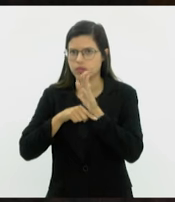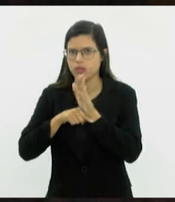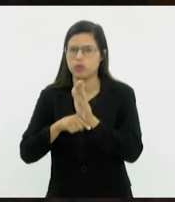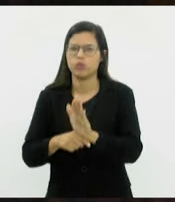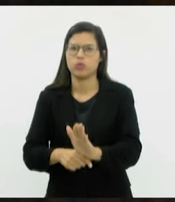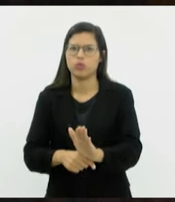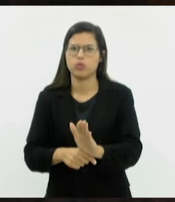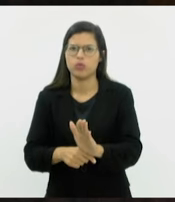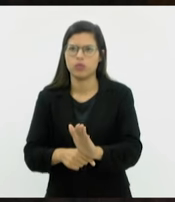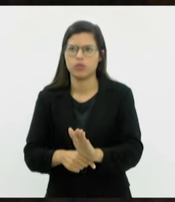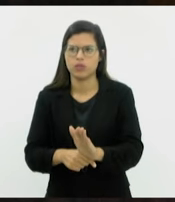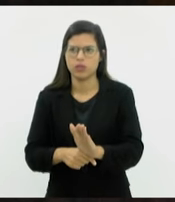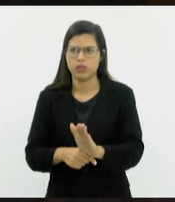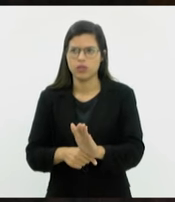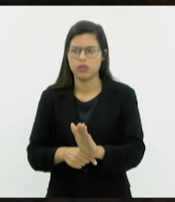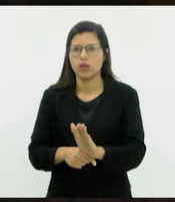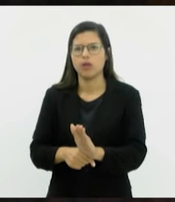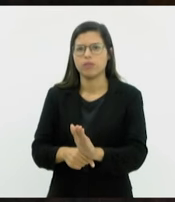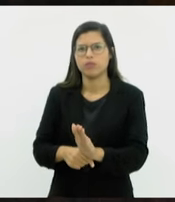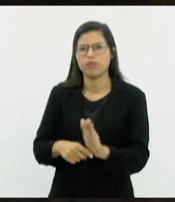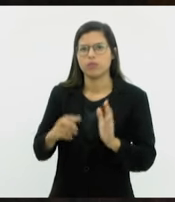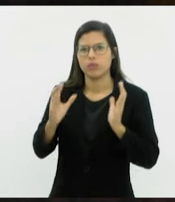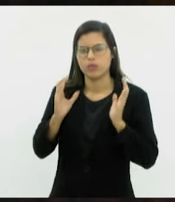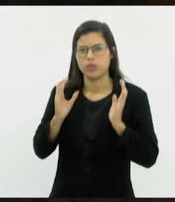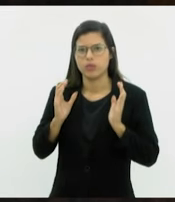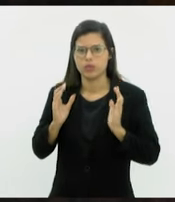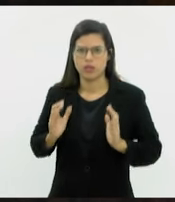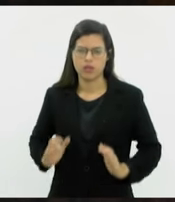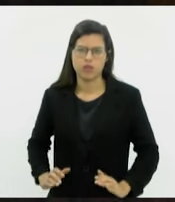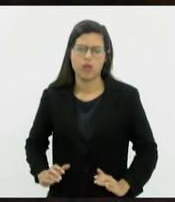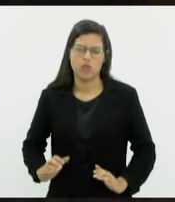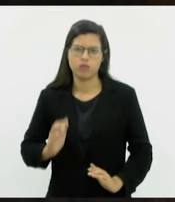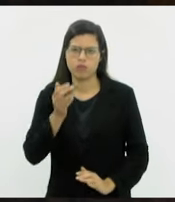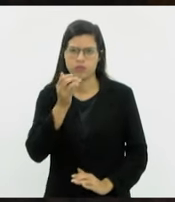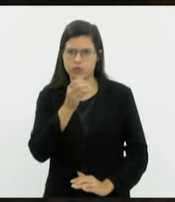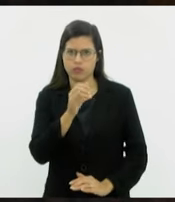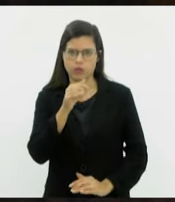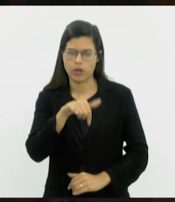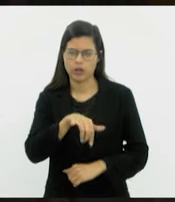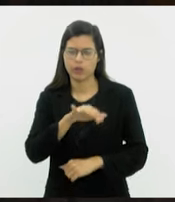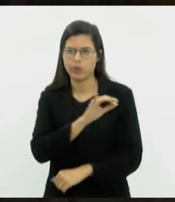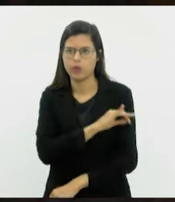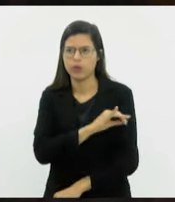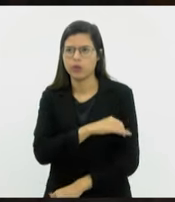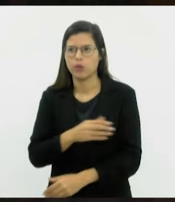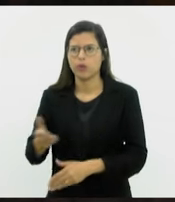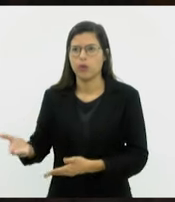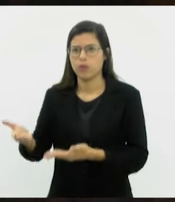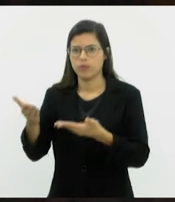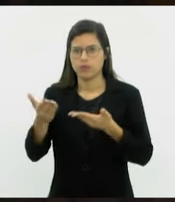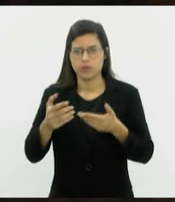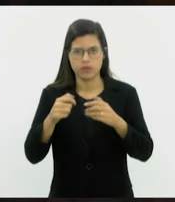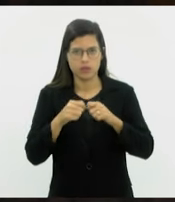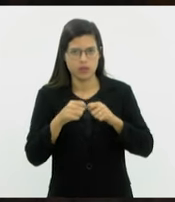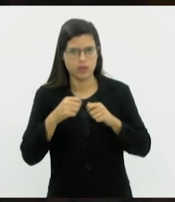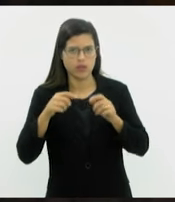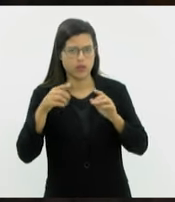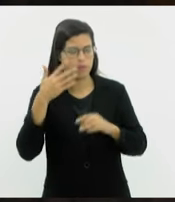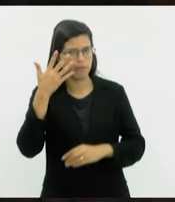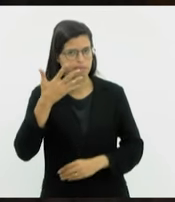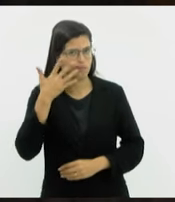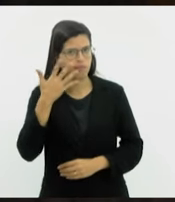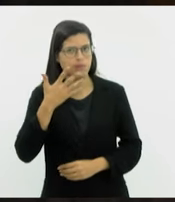para o cidadão fluminense. Convido para fazer uso da palavra no expediente inicial,